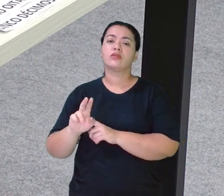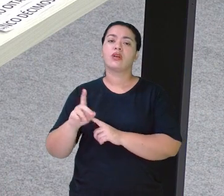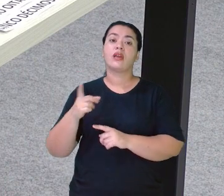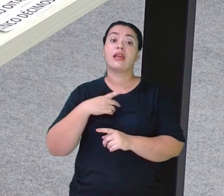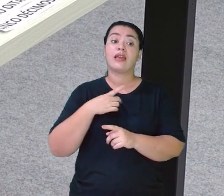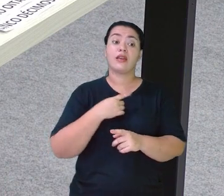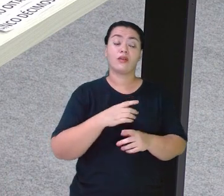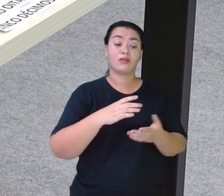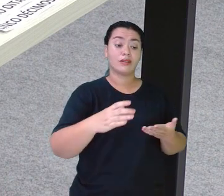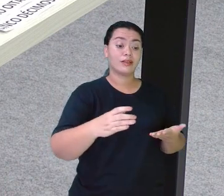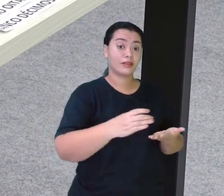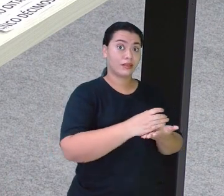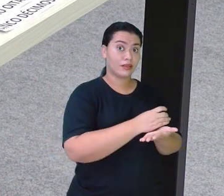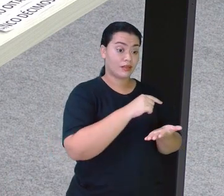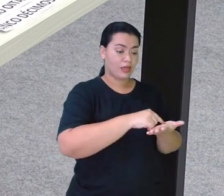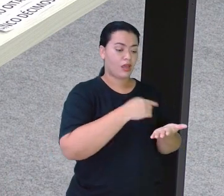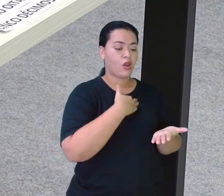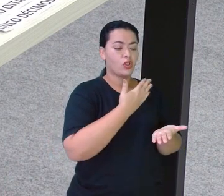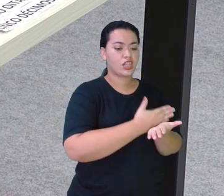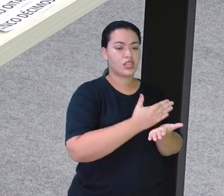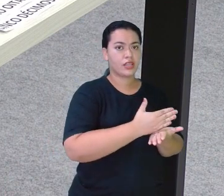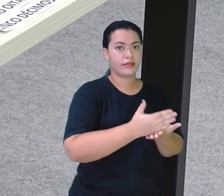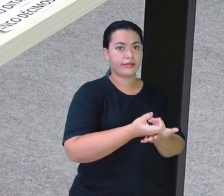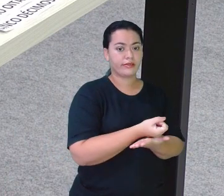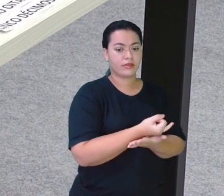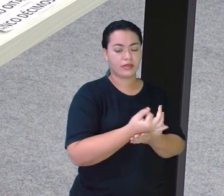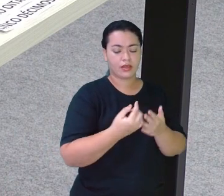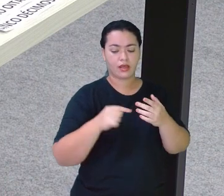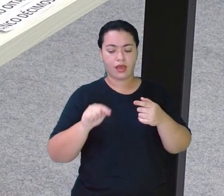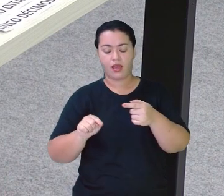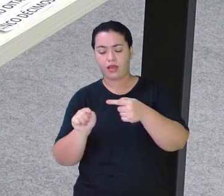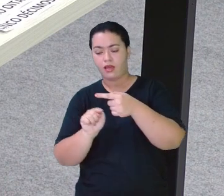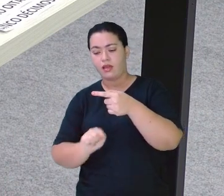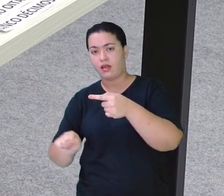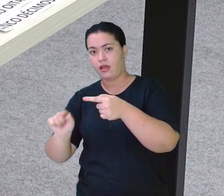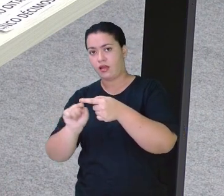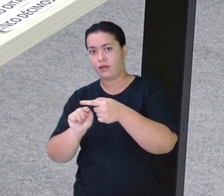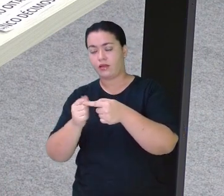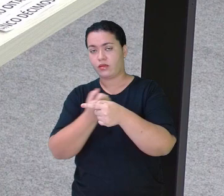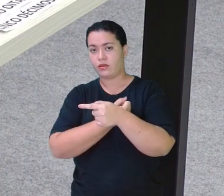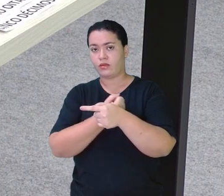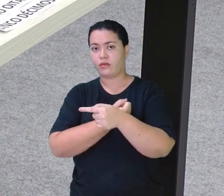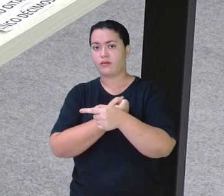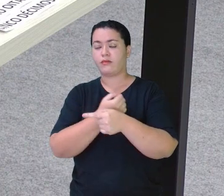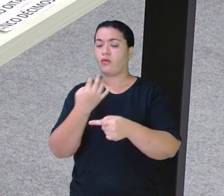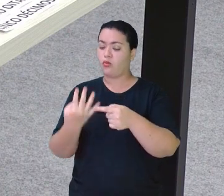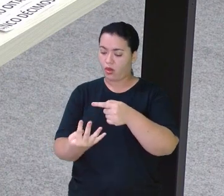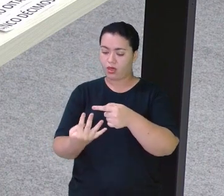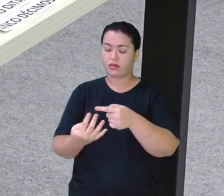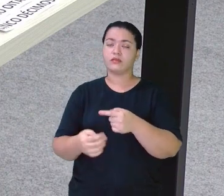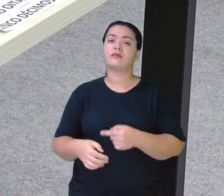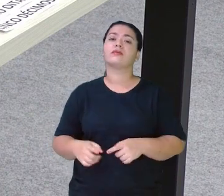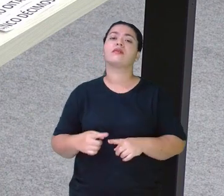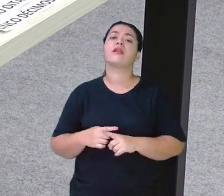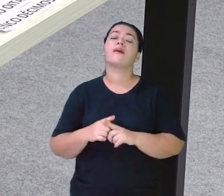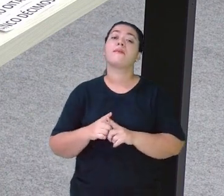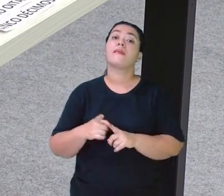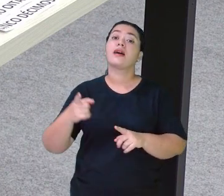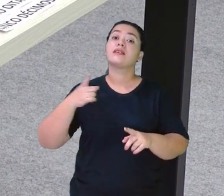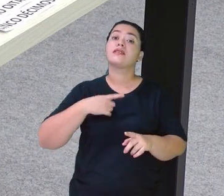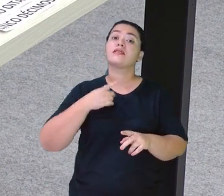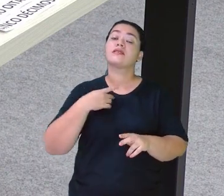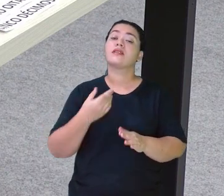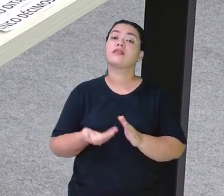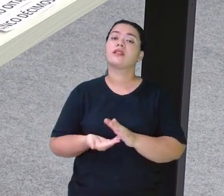dividir o meu inteiro, vai aparecer a quantidade de divisão embaixo do número, que foi 4. Mas eu peguei